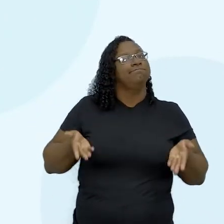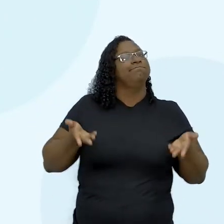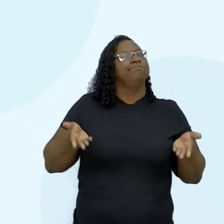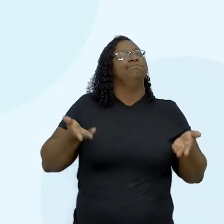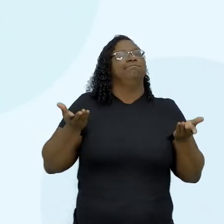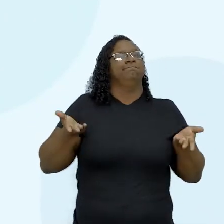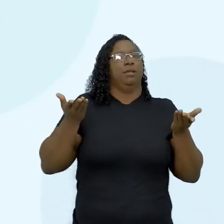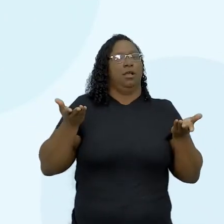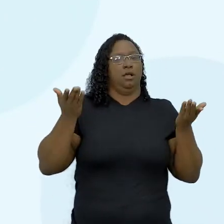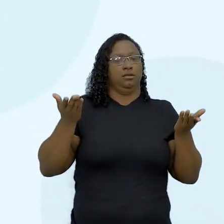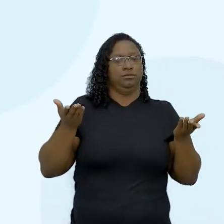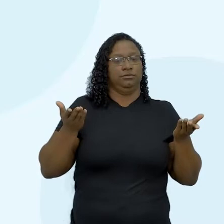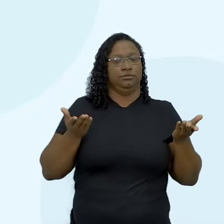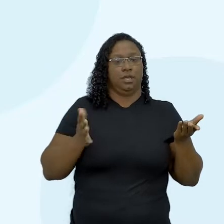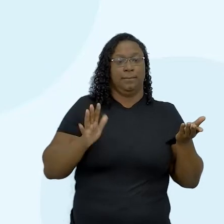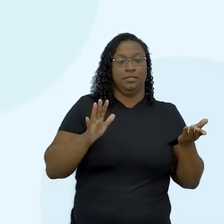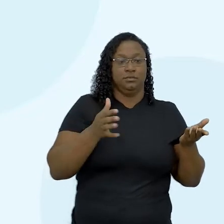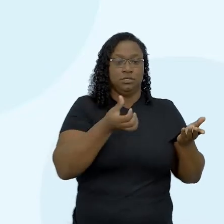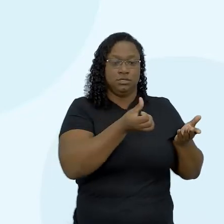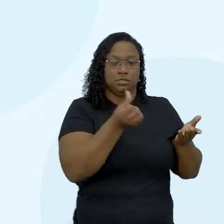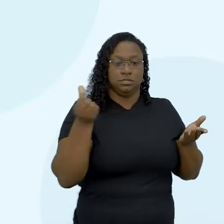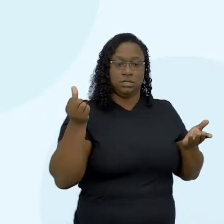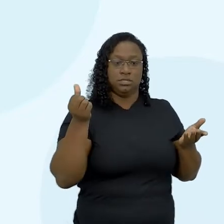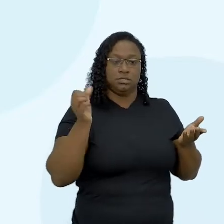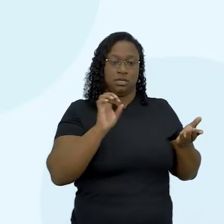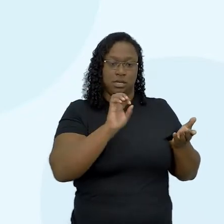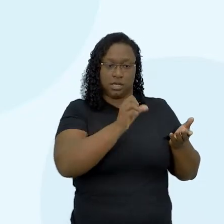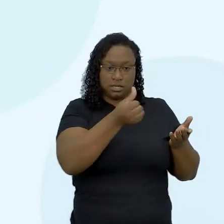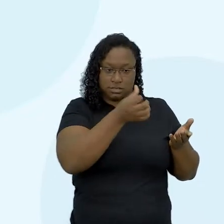Ali que tava no 600 kWh, né?